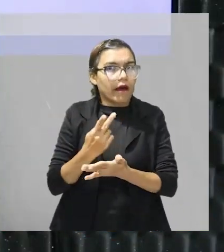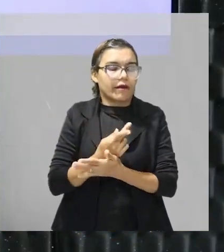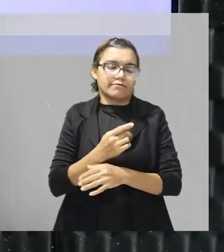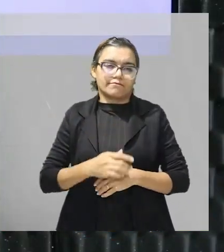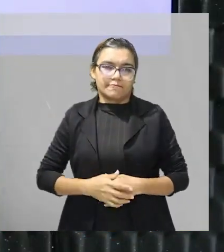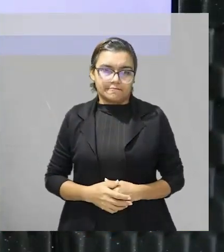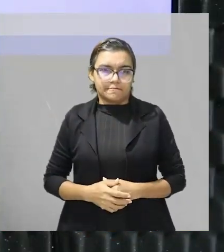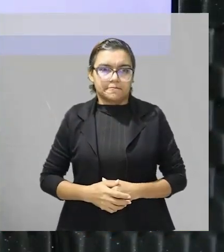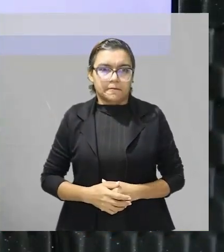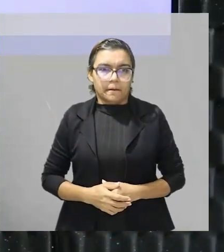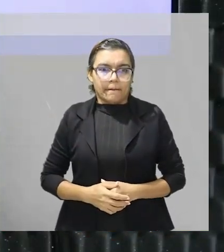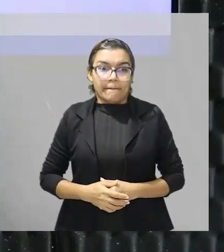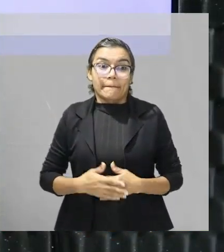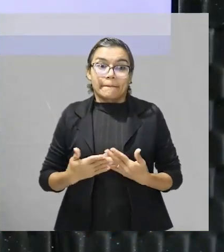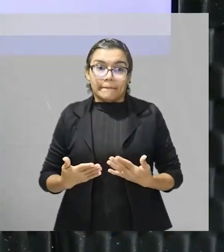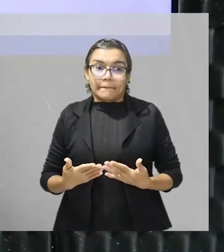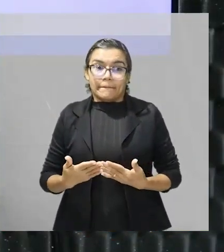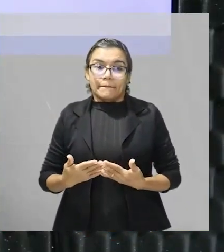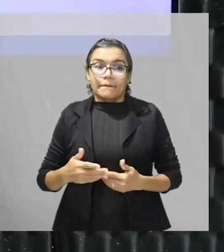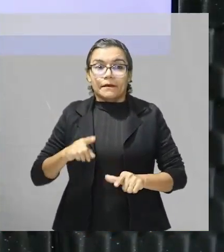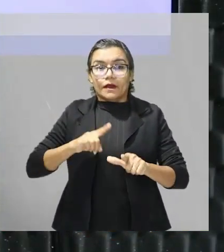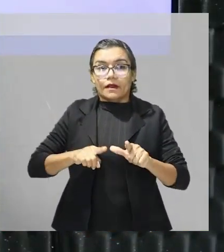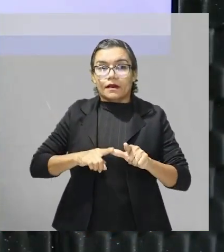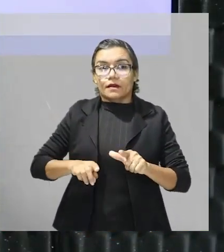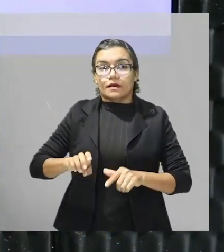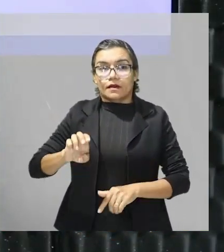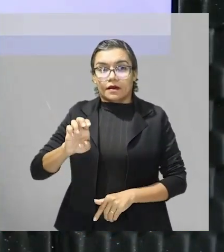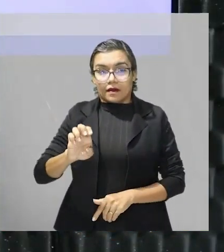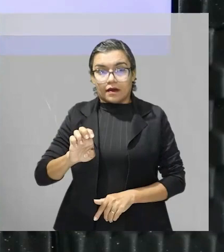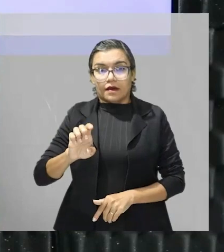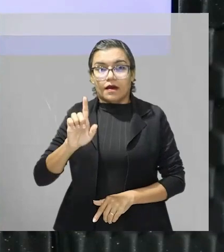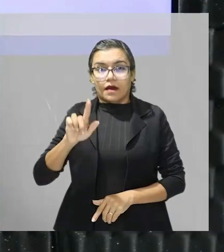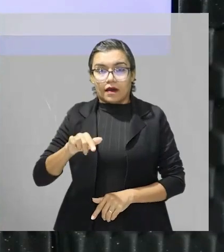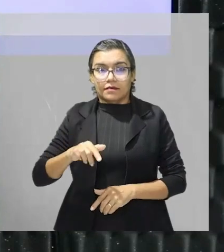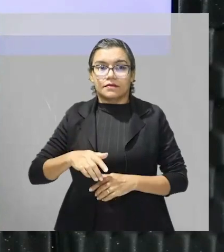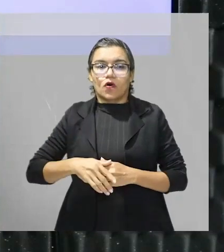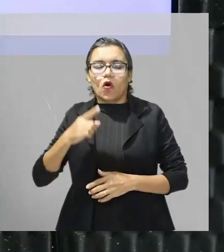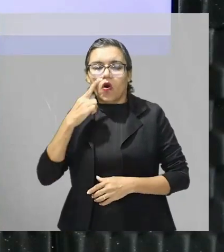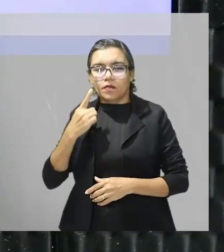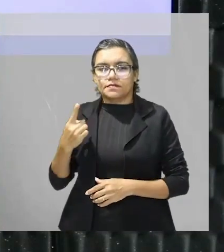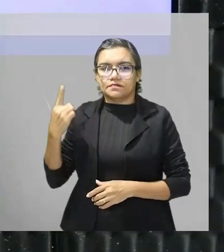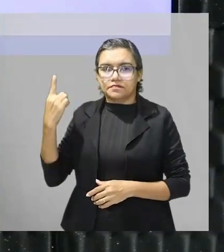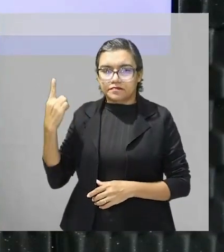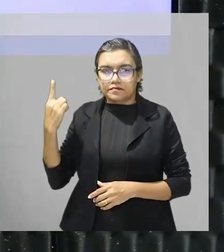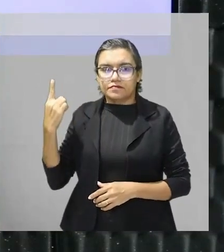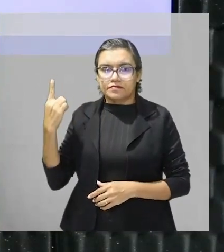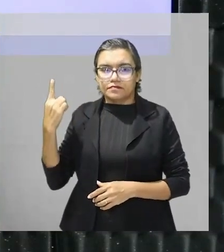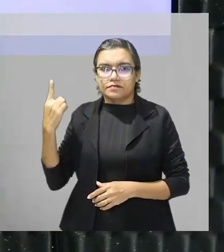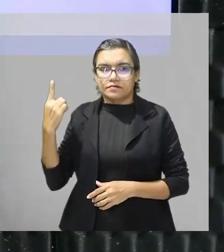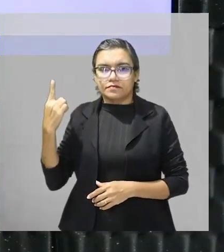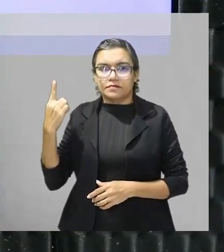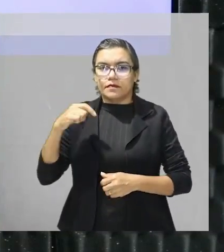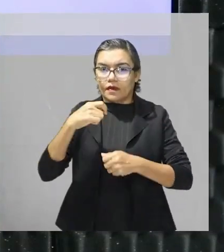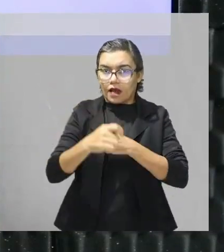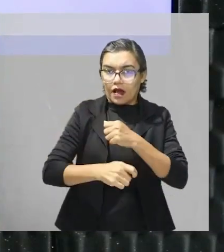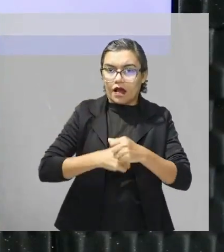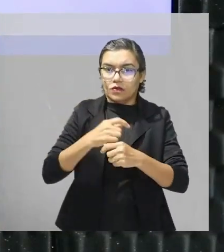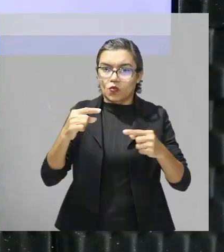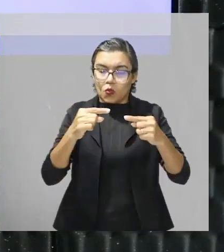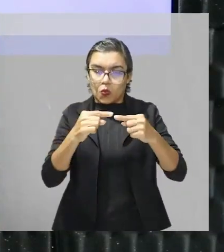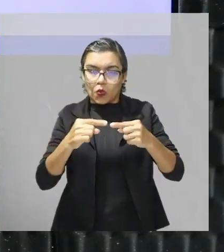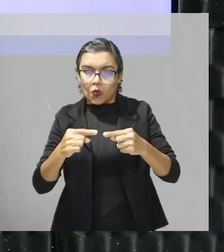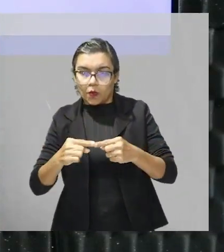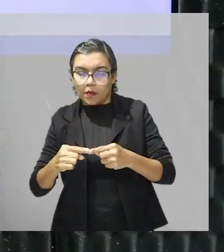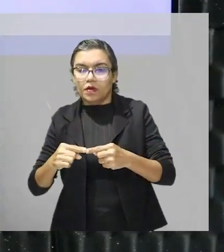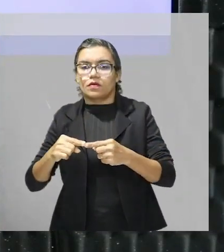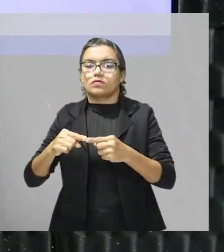fim e alternativa correta a letra é átomos de elementos combinam com átomos e outros elementos em proporção de